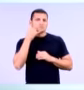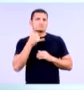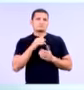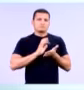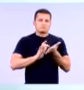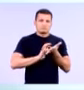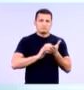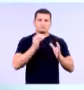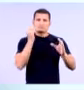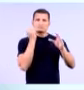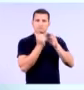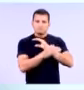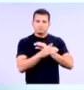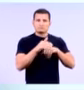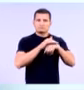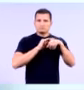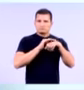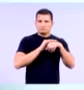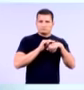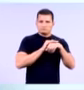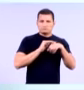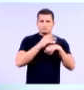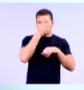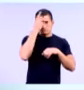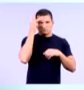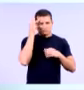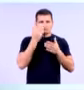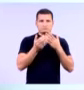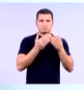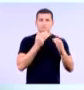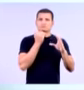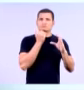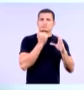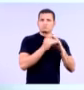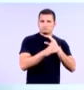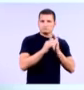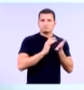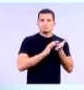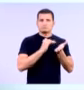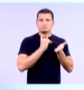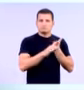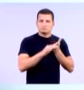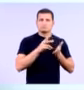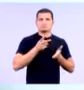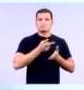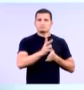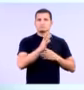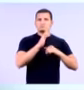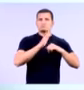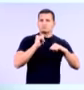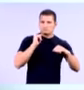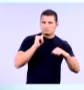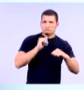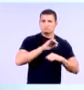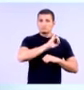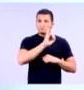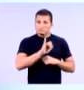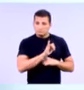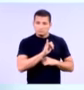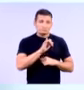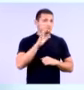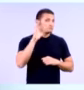está clicando, conversando com alguém através de mensagem, você sempre dá uma chamada de atenção. Oi, tá